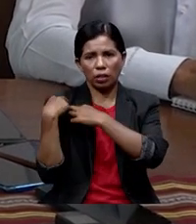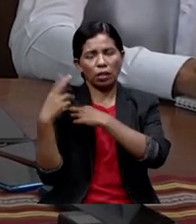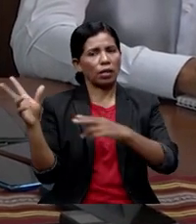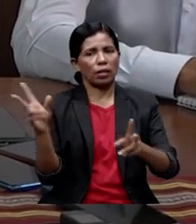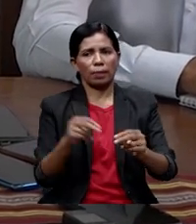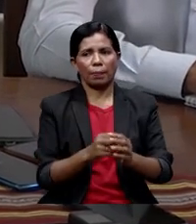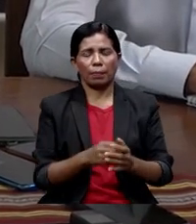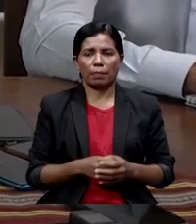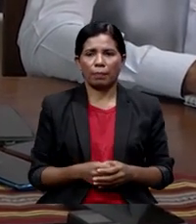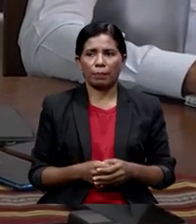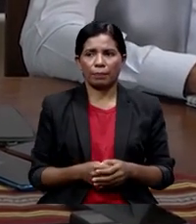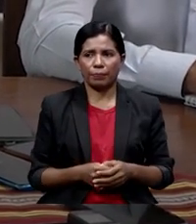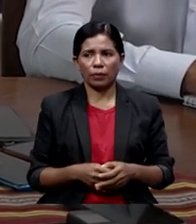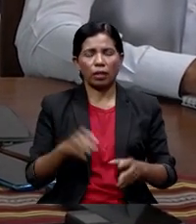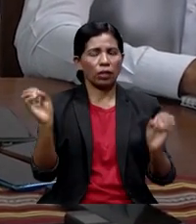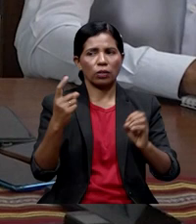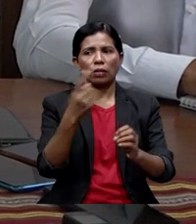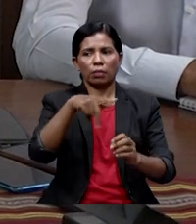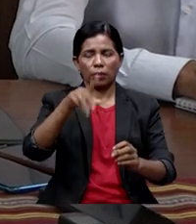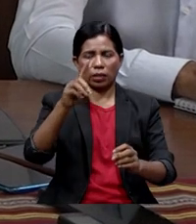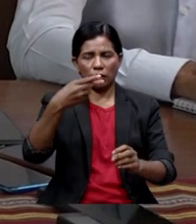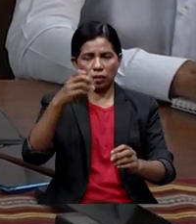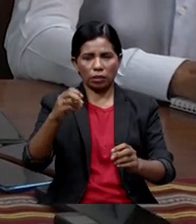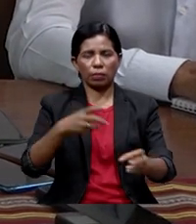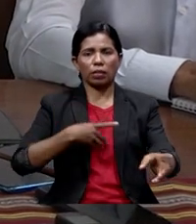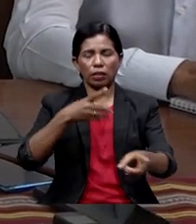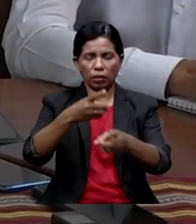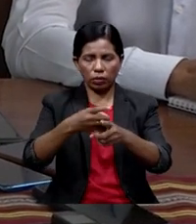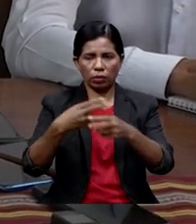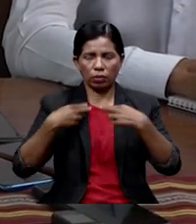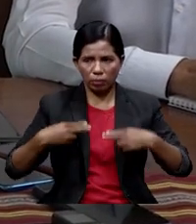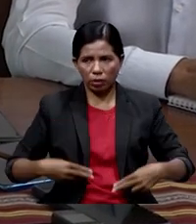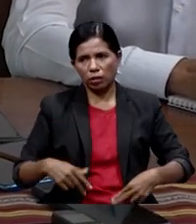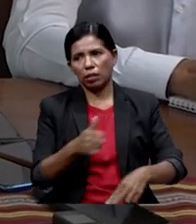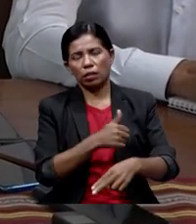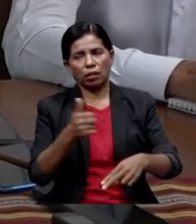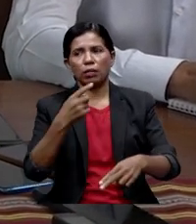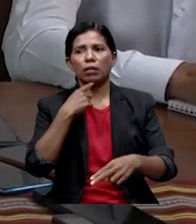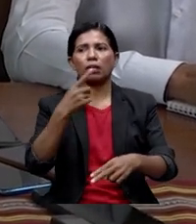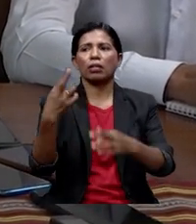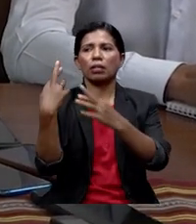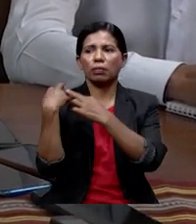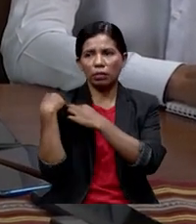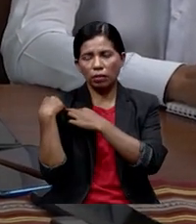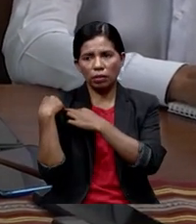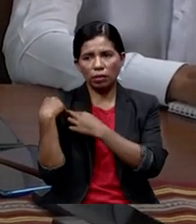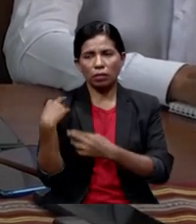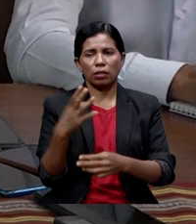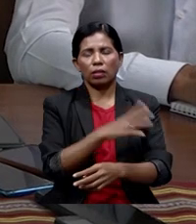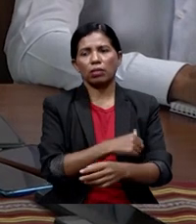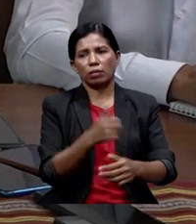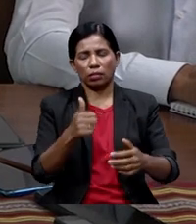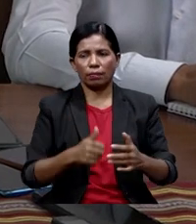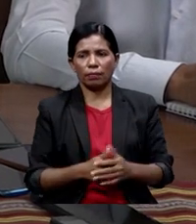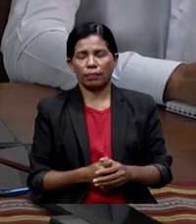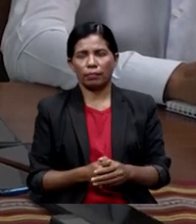os provedor, mas responsabilidade de direitos humanos, se recelo que de responsabilidade do sobuga ou a do silo.